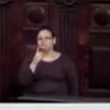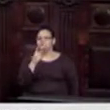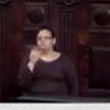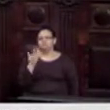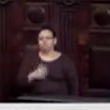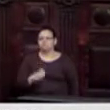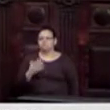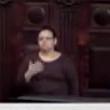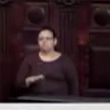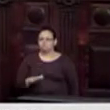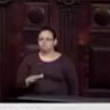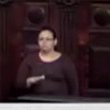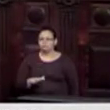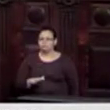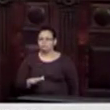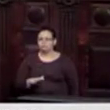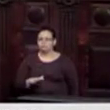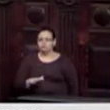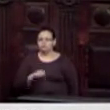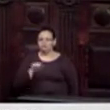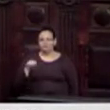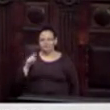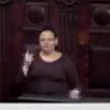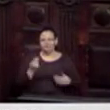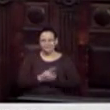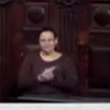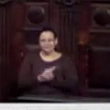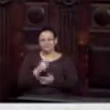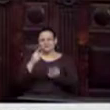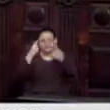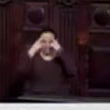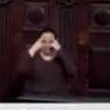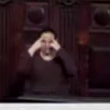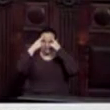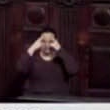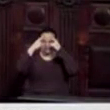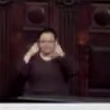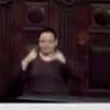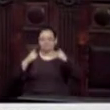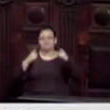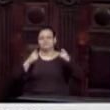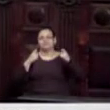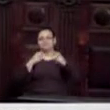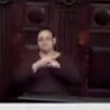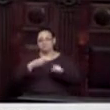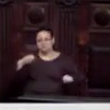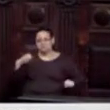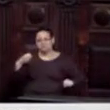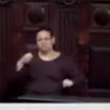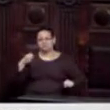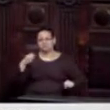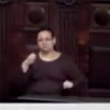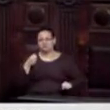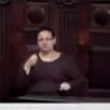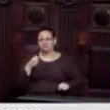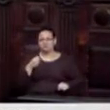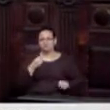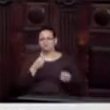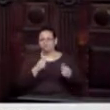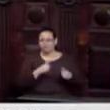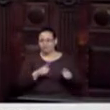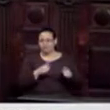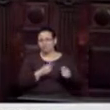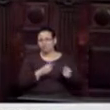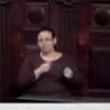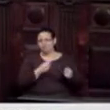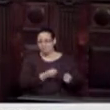repudiando com firmeza a barbárie, a violência, a agressão, a perseguição pelas